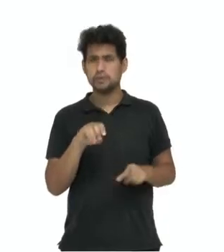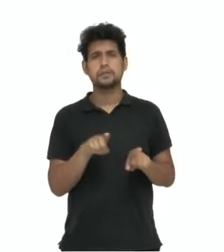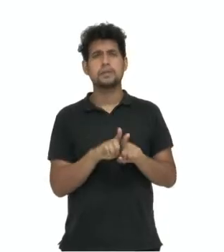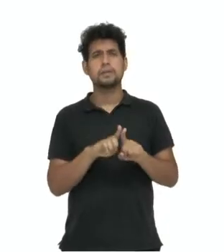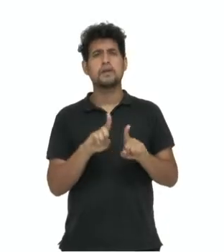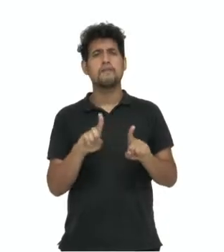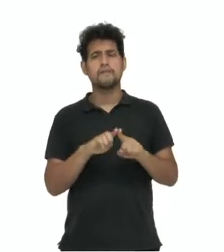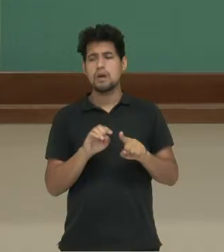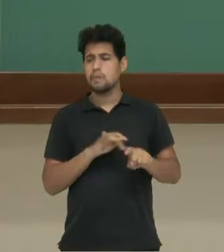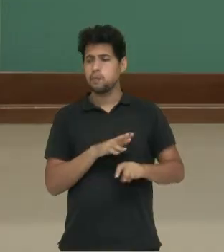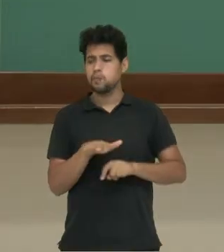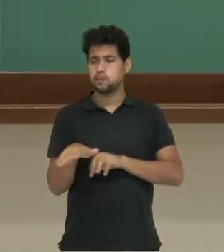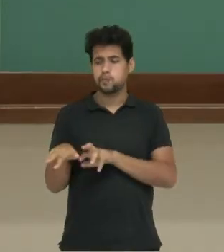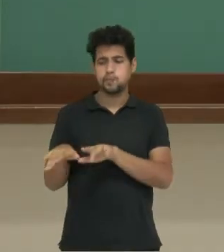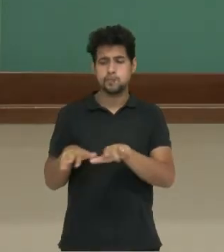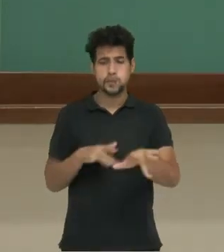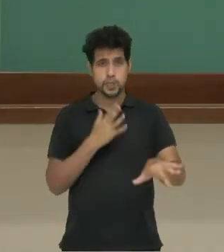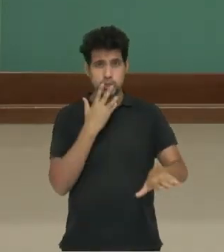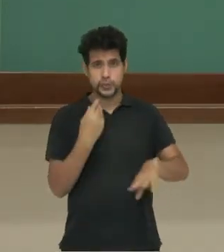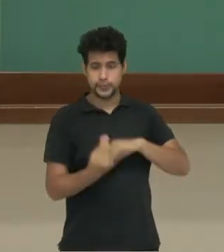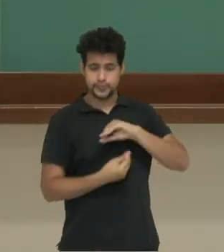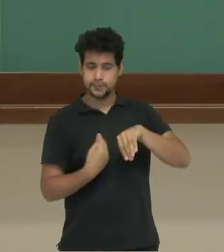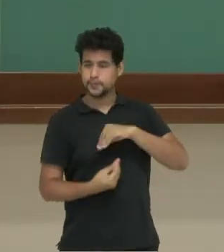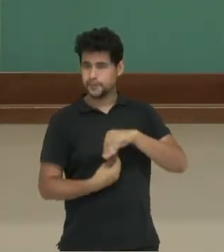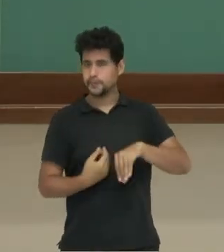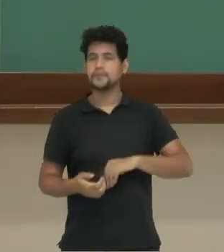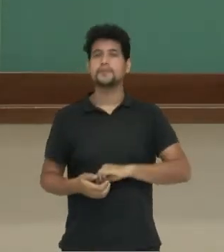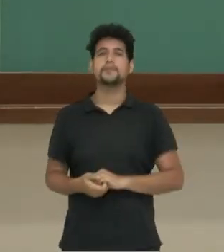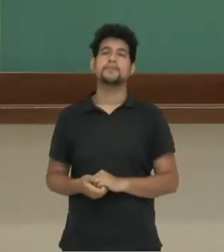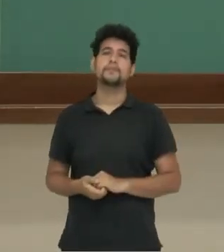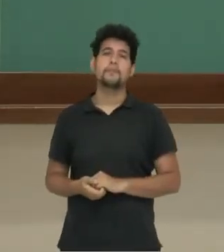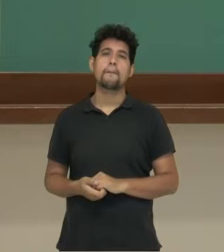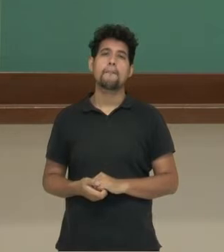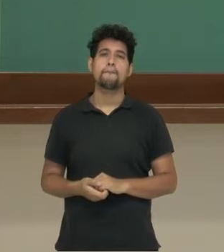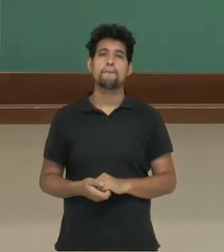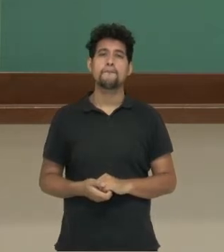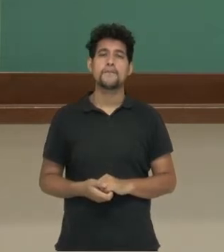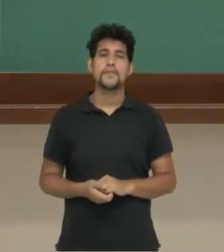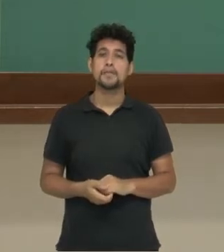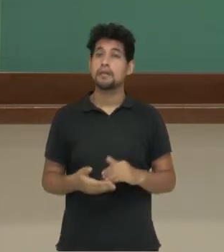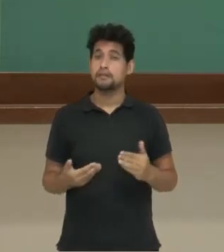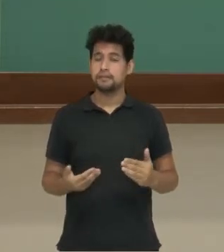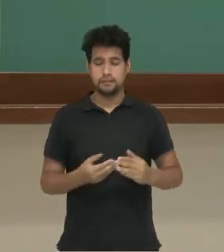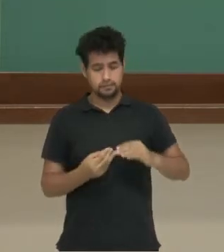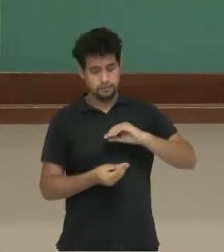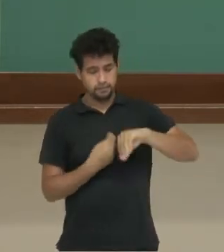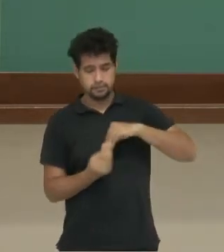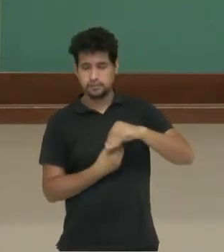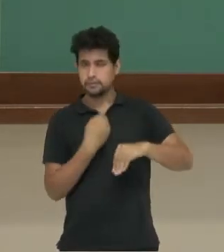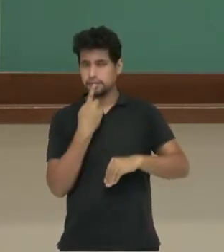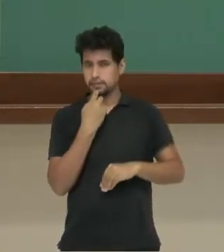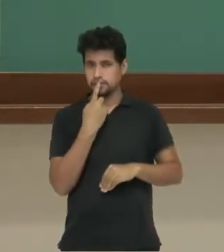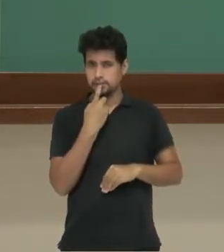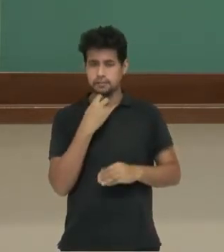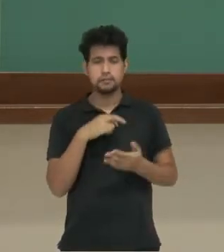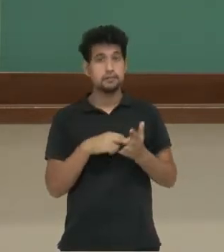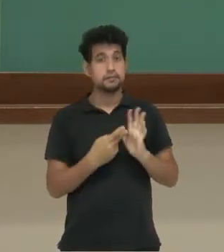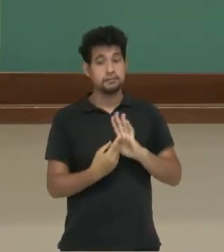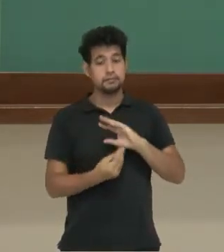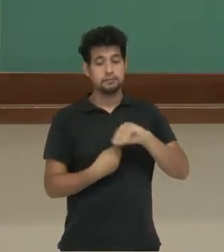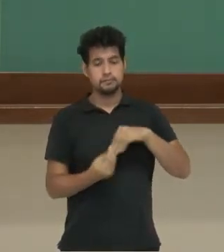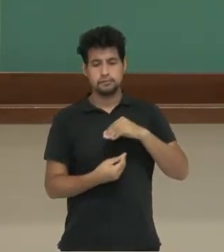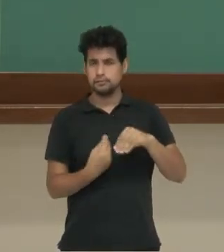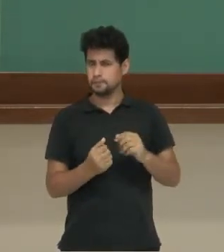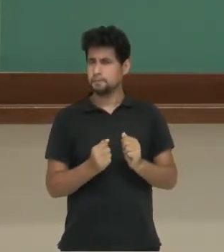vai ser distribuído pelo corpo misturado, ok? Então, a mistura do sangue oxigenado e não